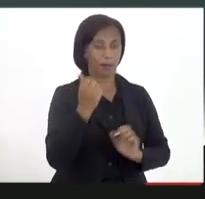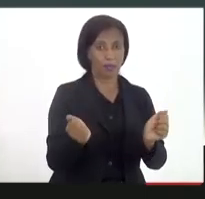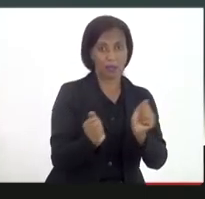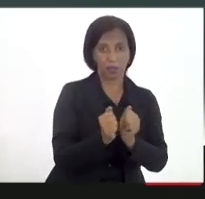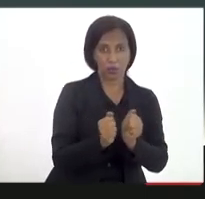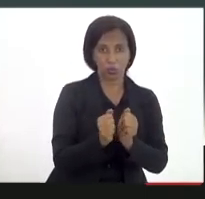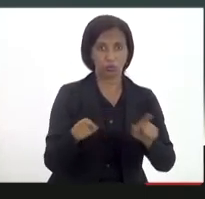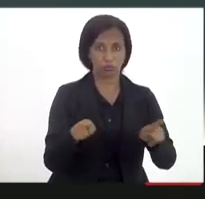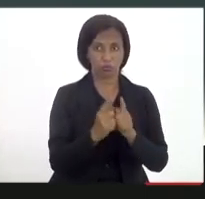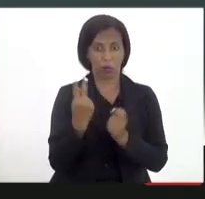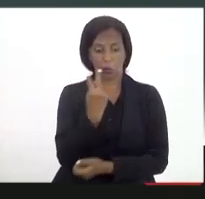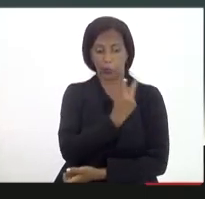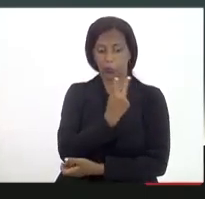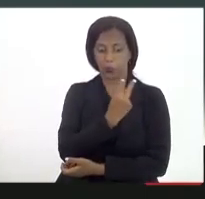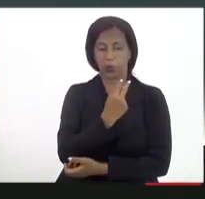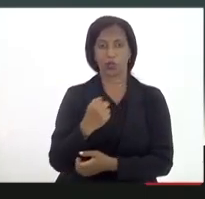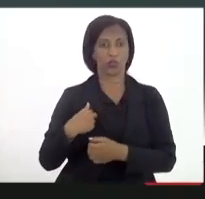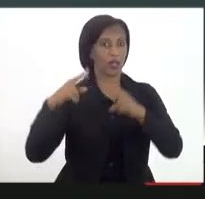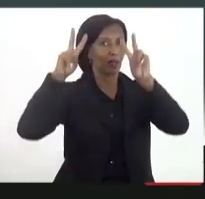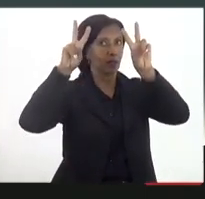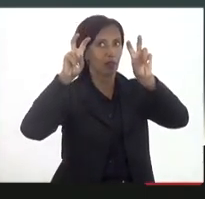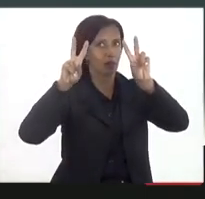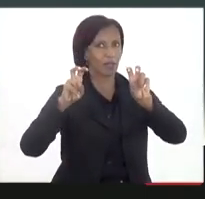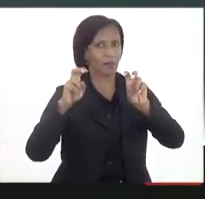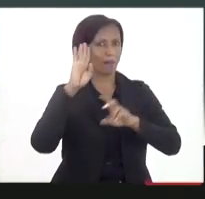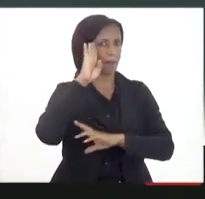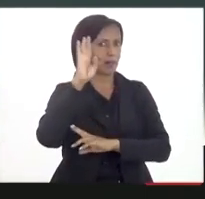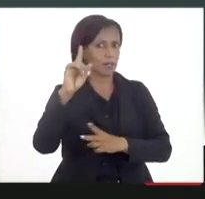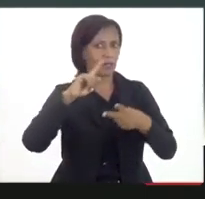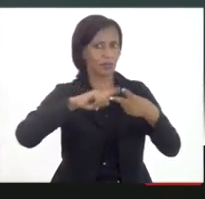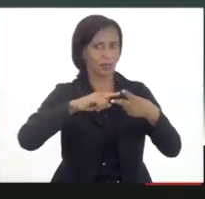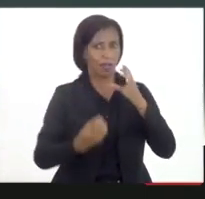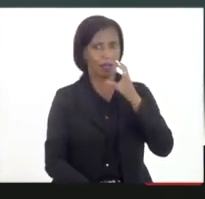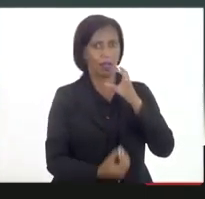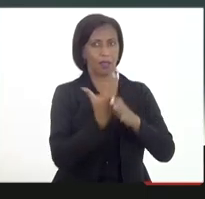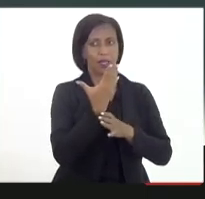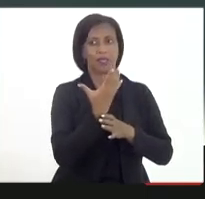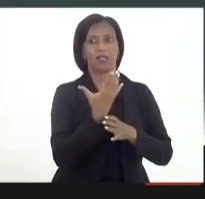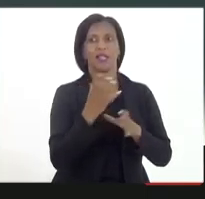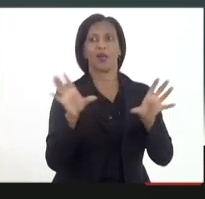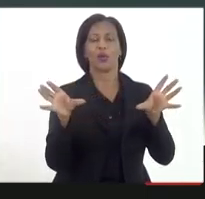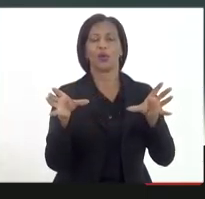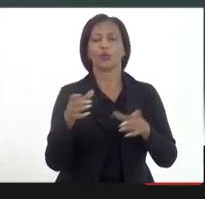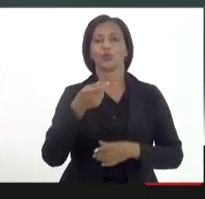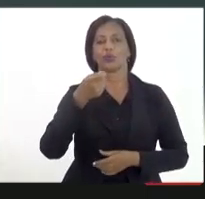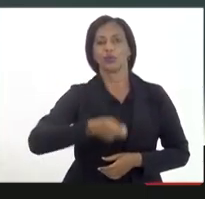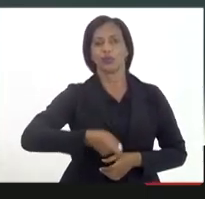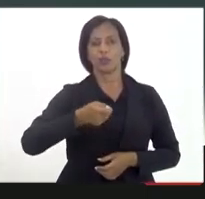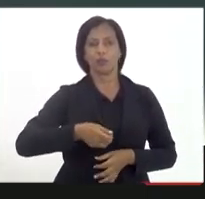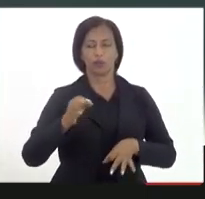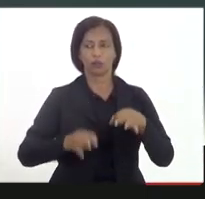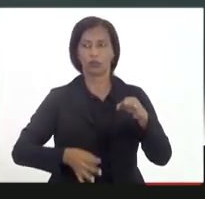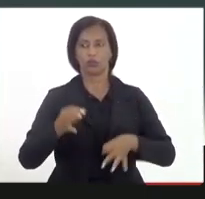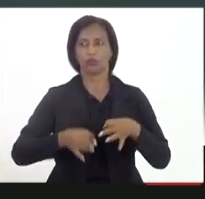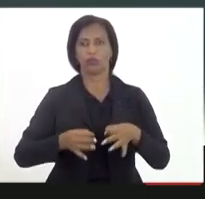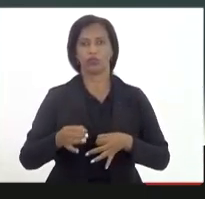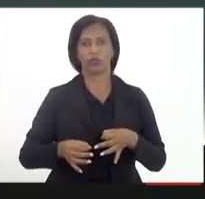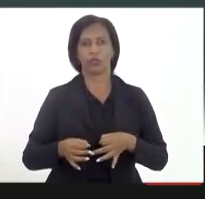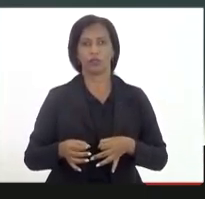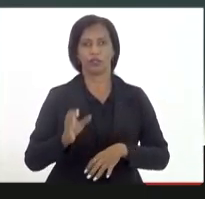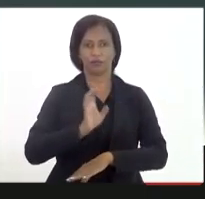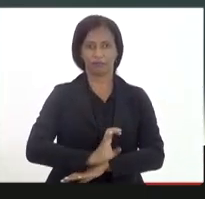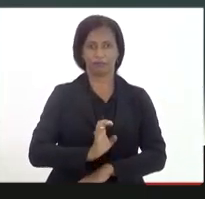para Já peguei os dois temas principais né que seria a criação do nosso tribunal de justiça militar Estadual